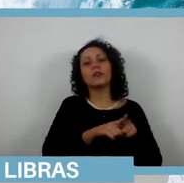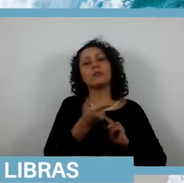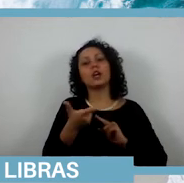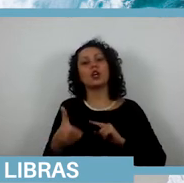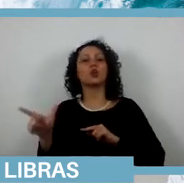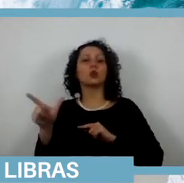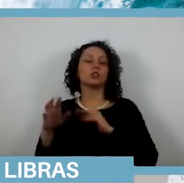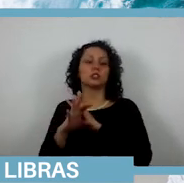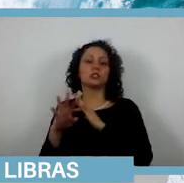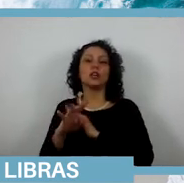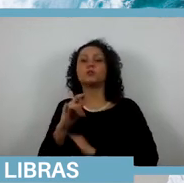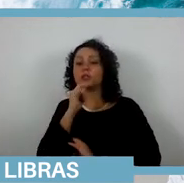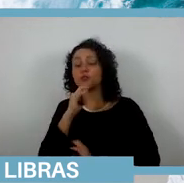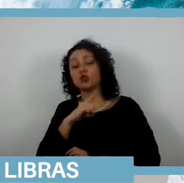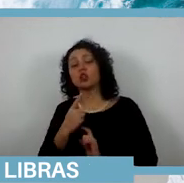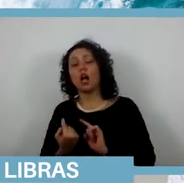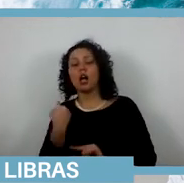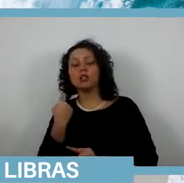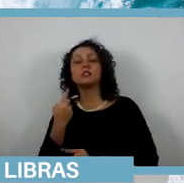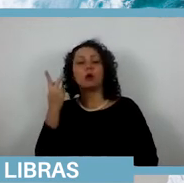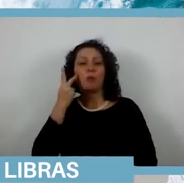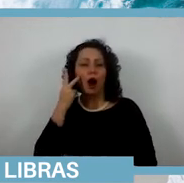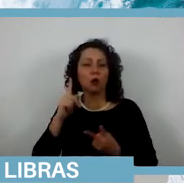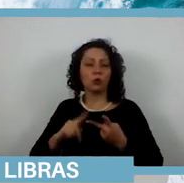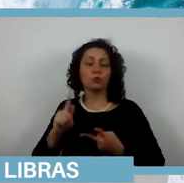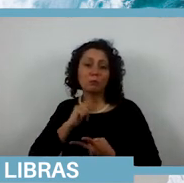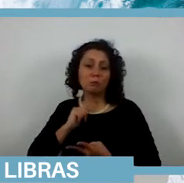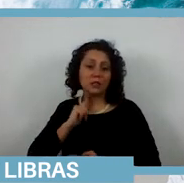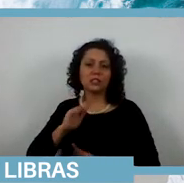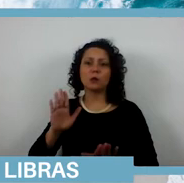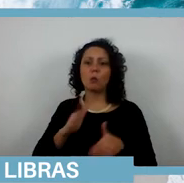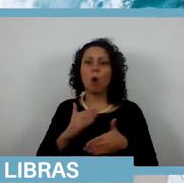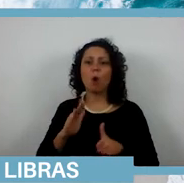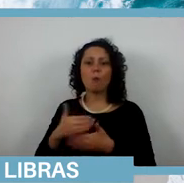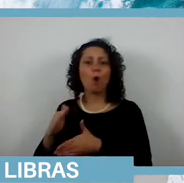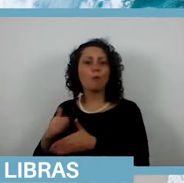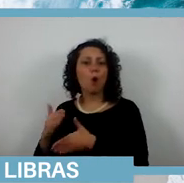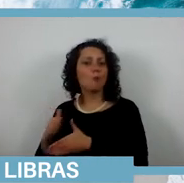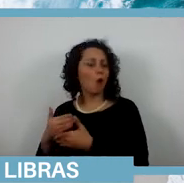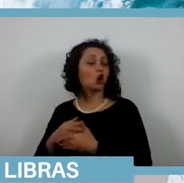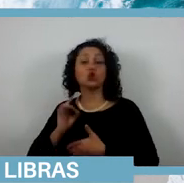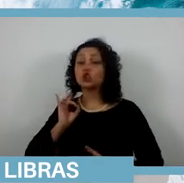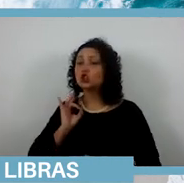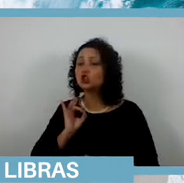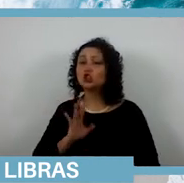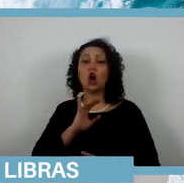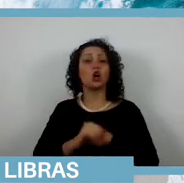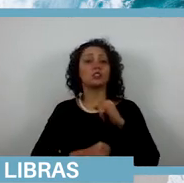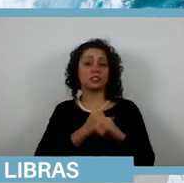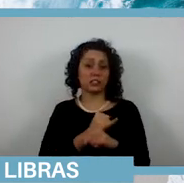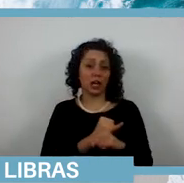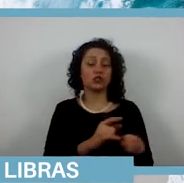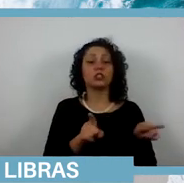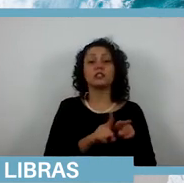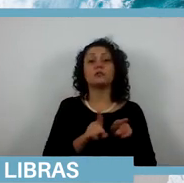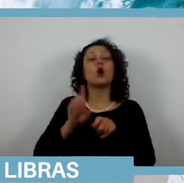alguns pontos em São Paulo Belo Horizonte tô fechei todos os pontos físicos e pessoal no site e fui migrando meus pulsos para online também e as